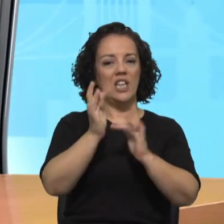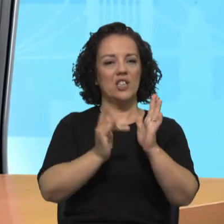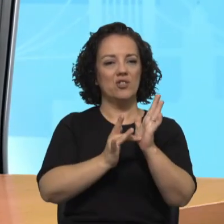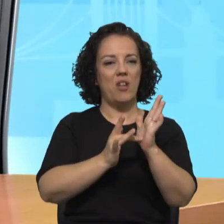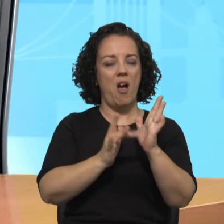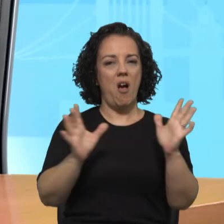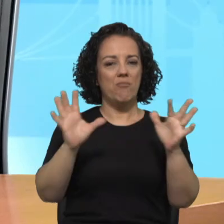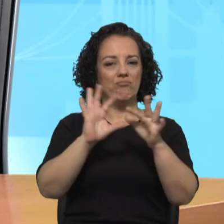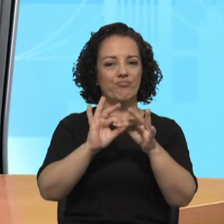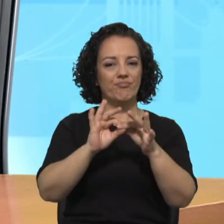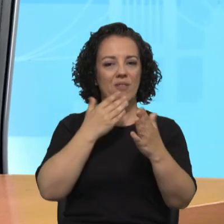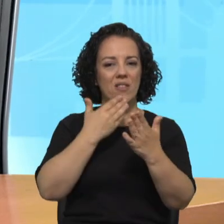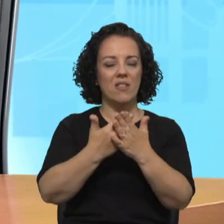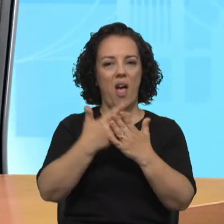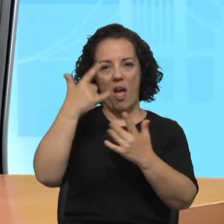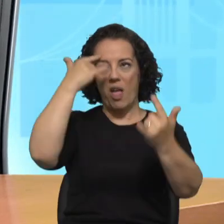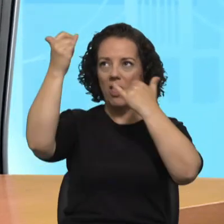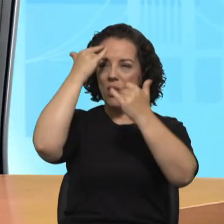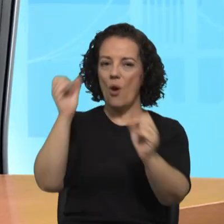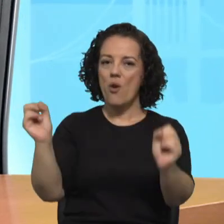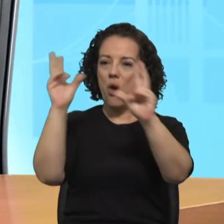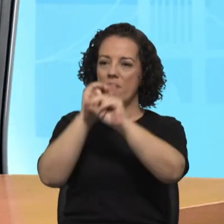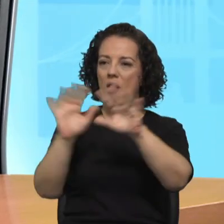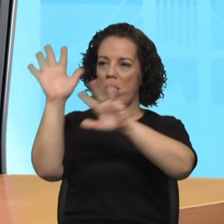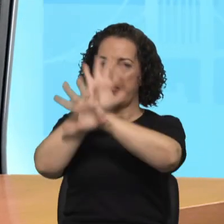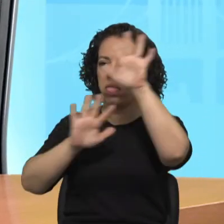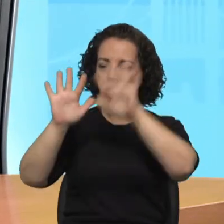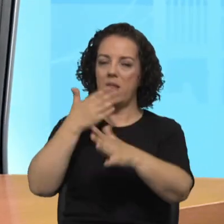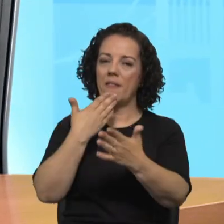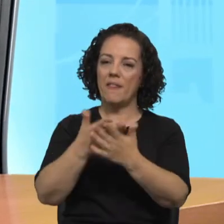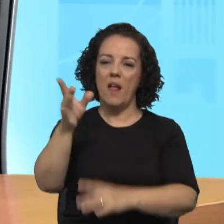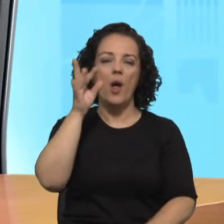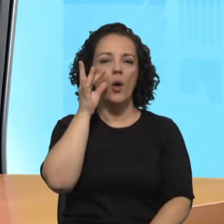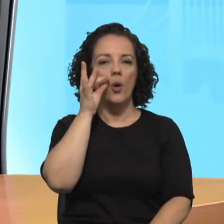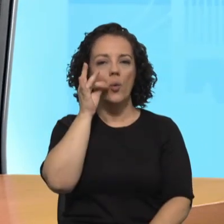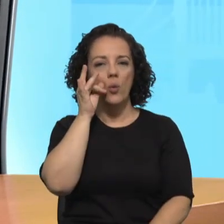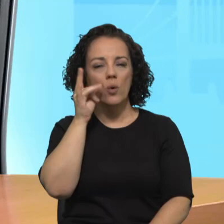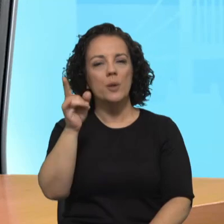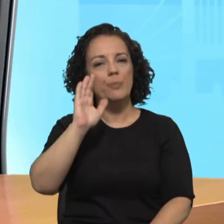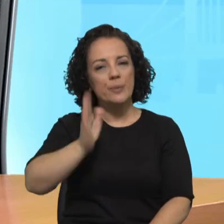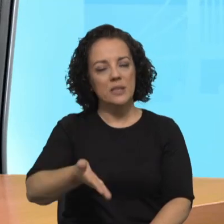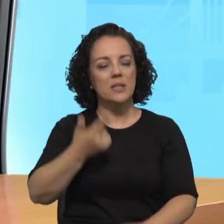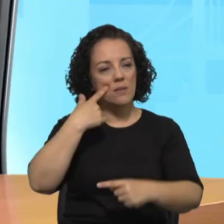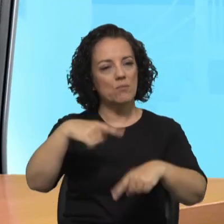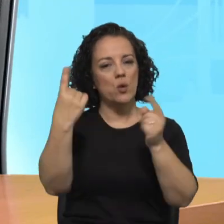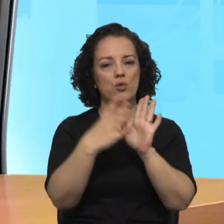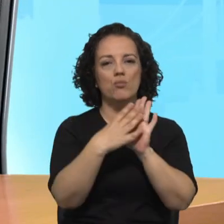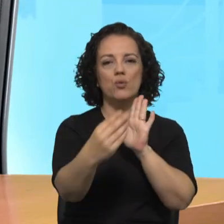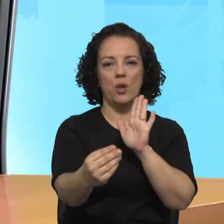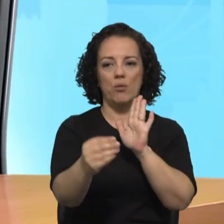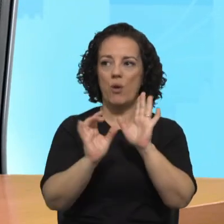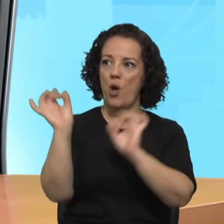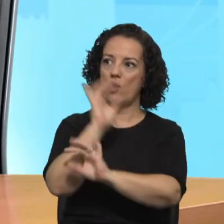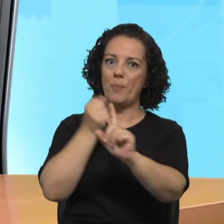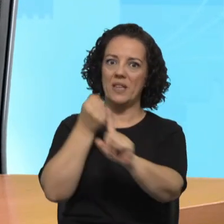desagregar por outras ideologias, e os húngaros são chamados a serem modelo, a dar testemunho perante os novos desafios da Europa.